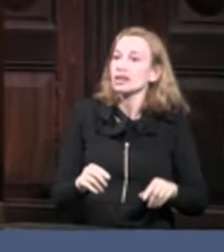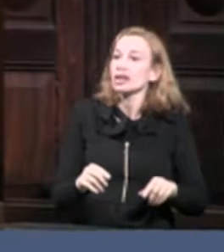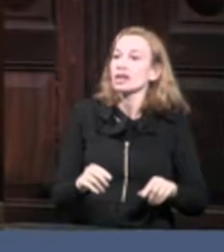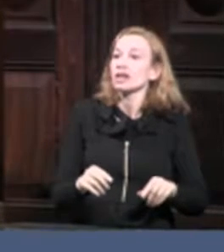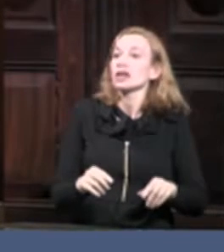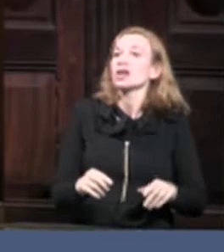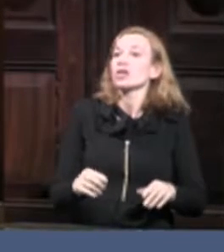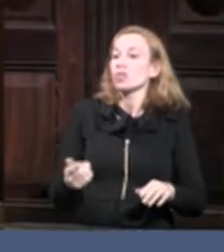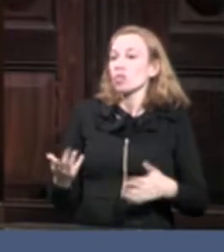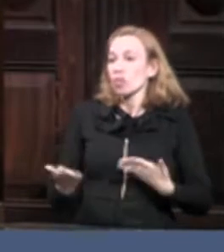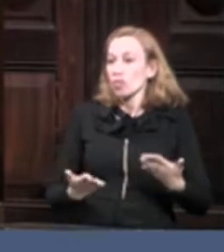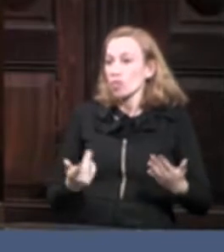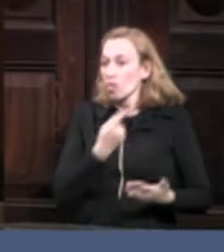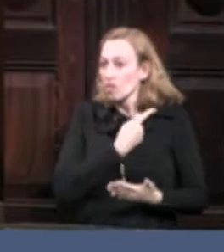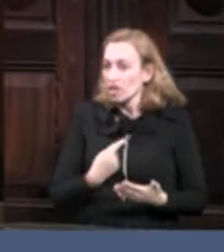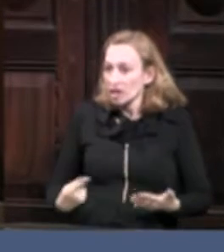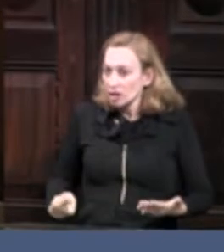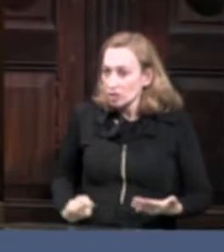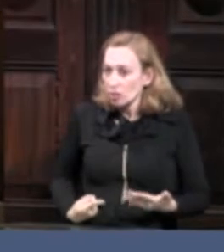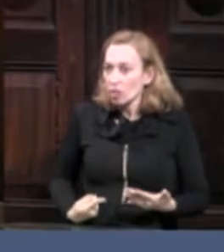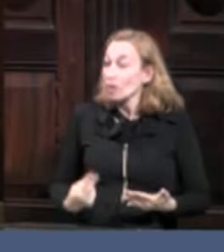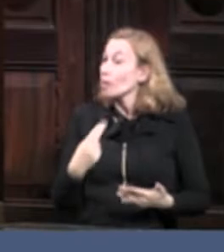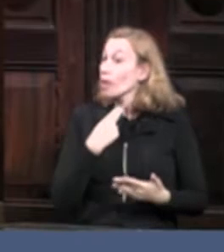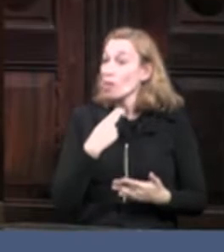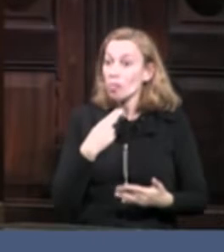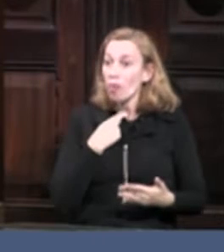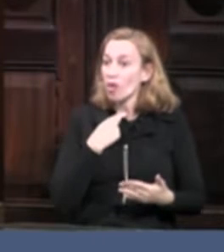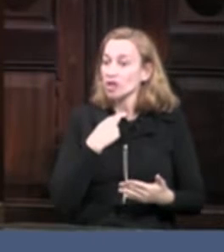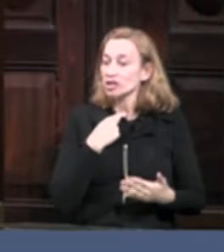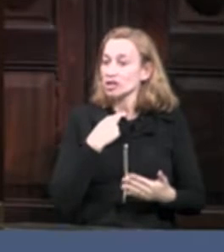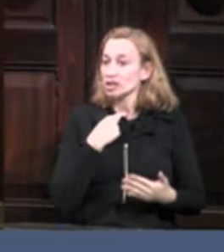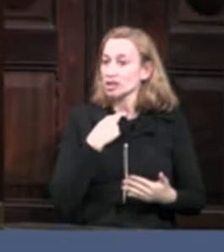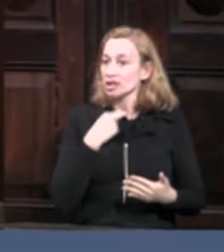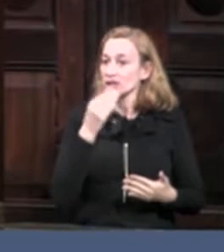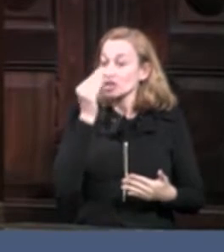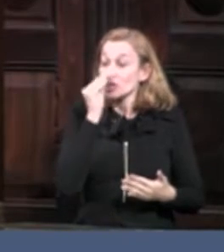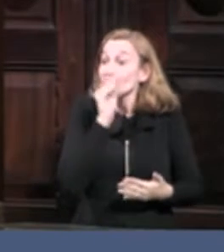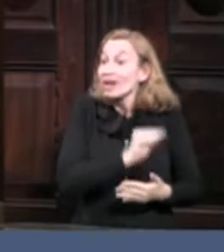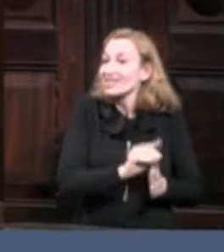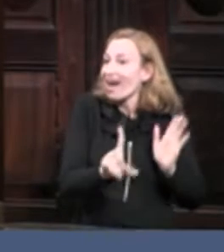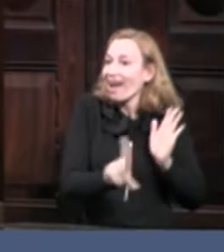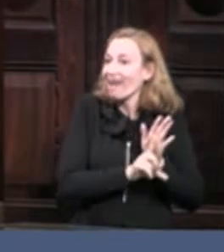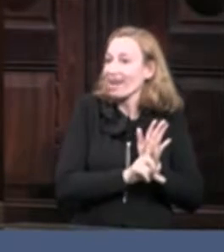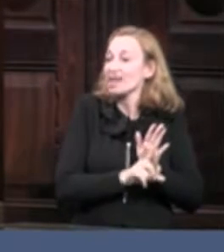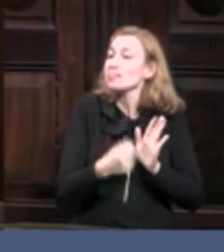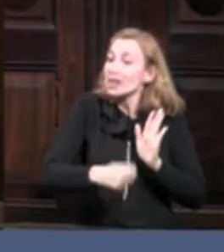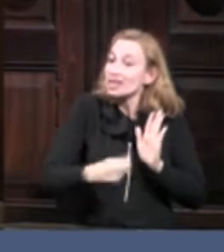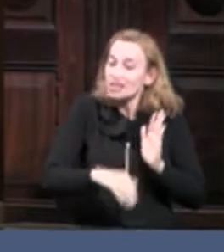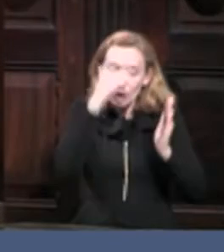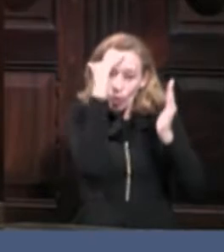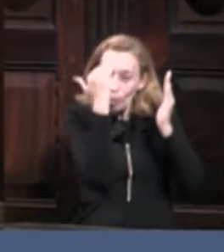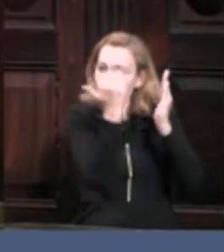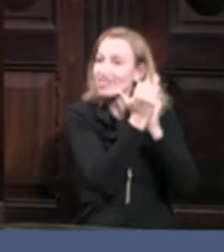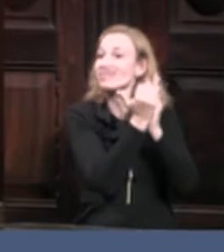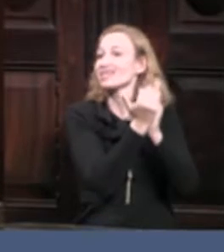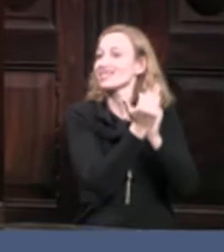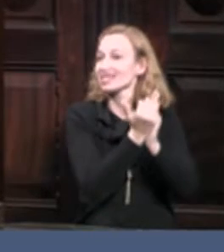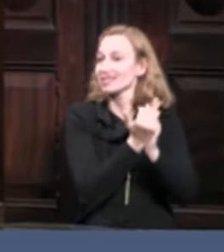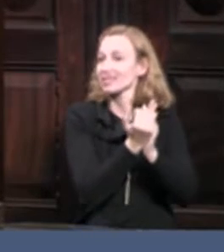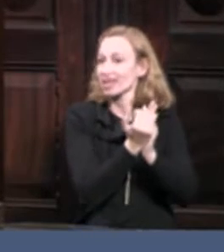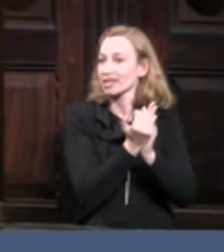administrativo. É fundamental que o governo do Estado imediatamente inicie